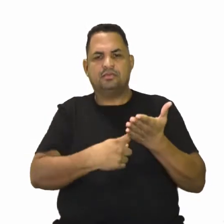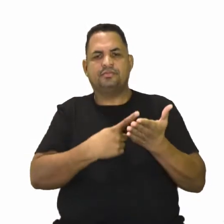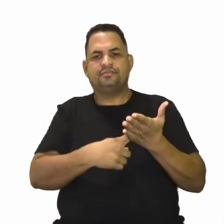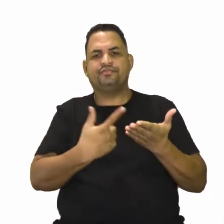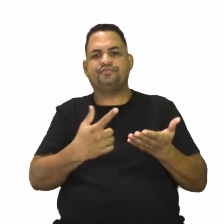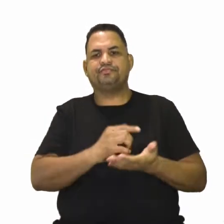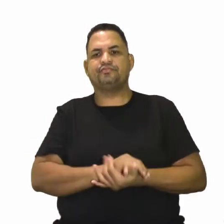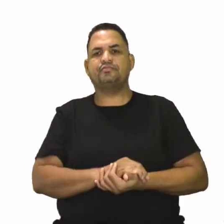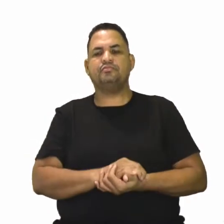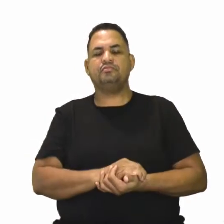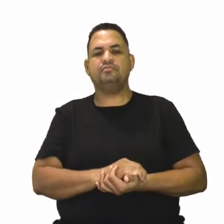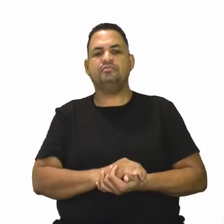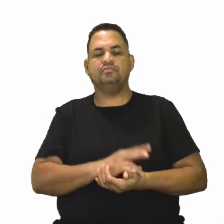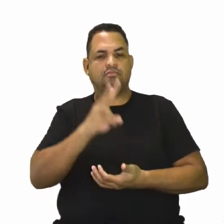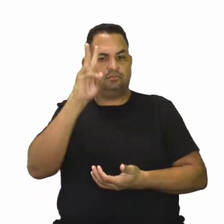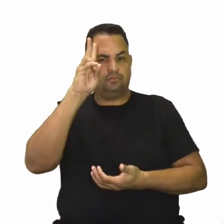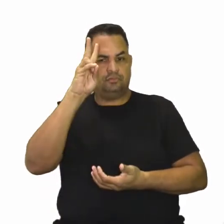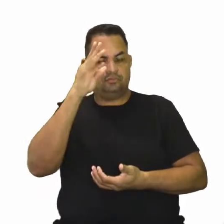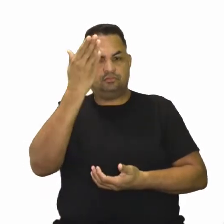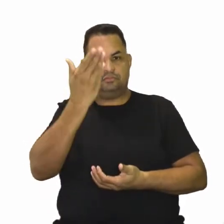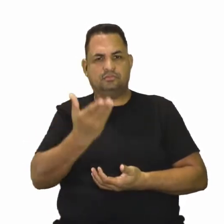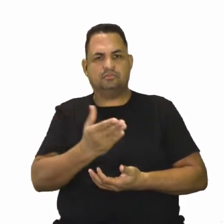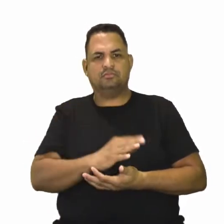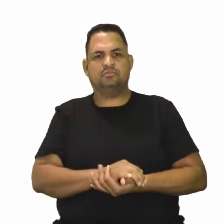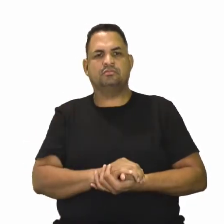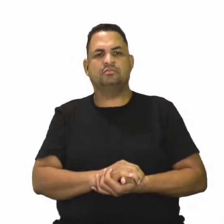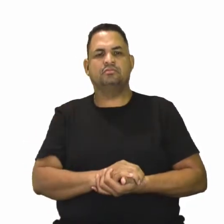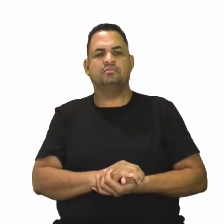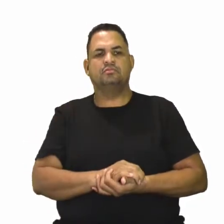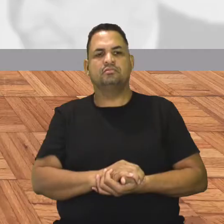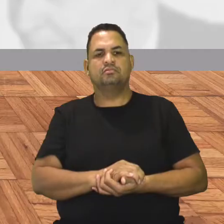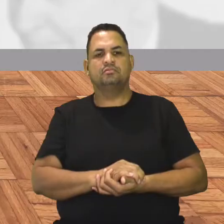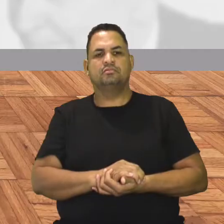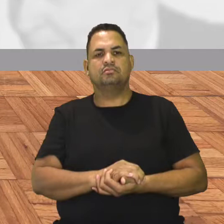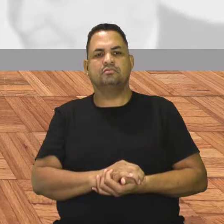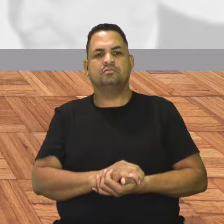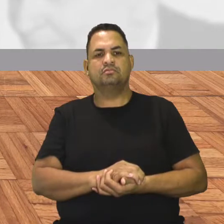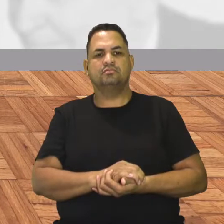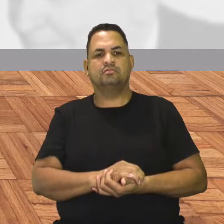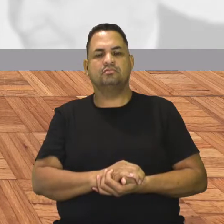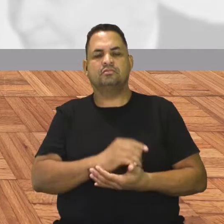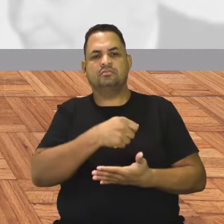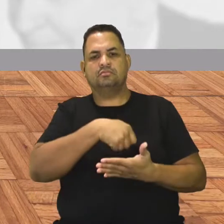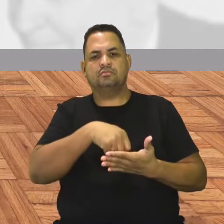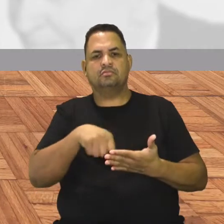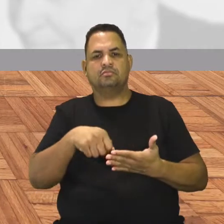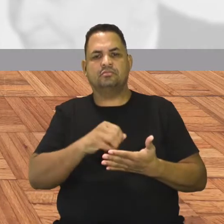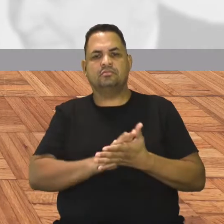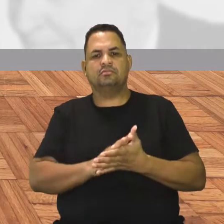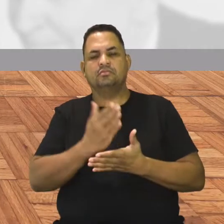tratado? Tá? Lembra que eu mostrei para vocês o Mikhail Gorbachev aqui, ele assinando o tratado com Ronald Reagan?